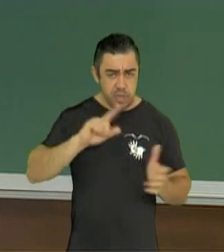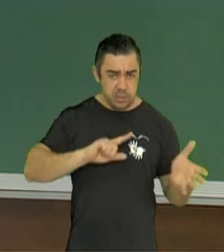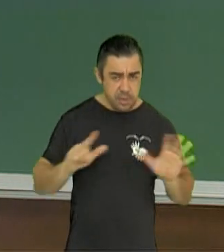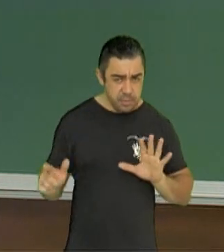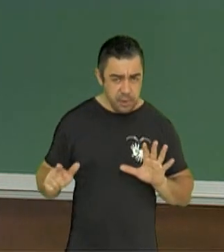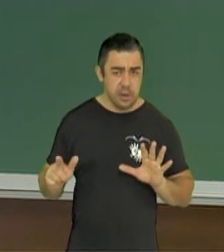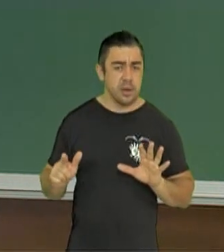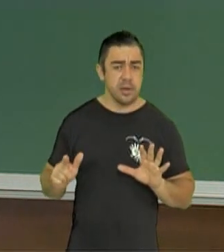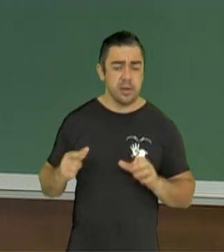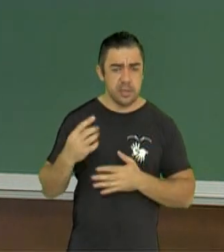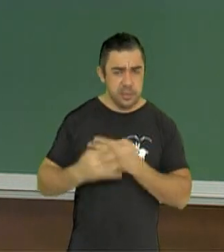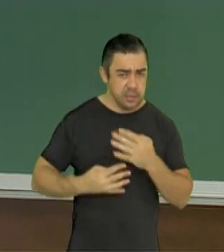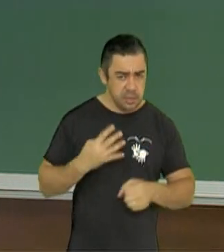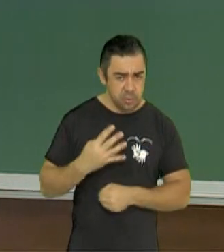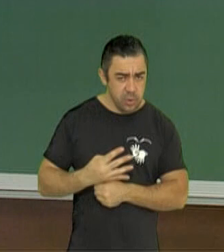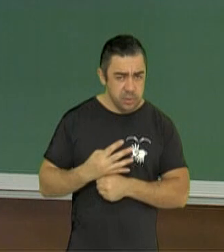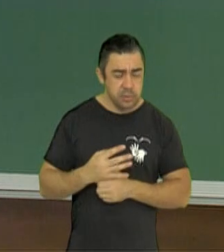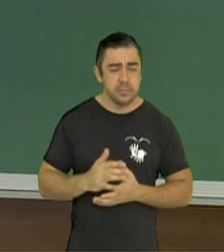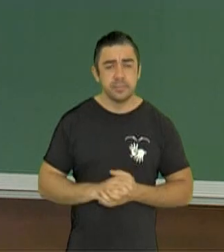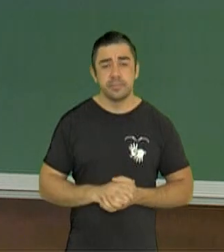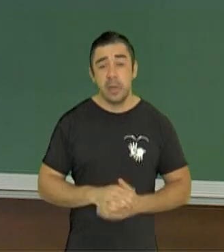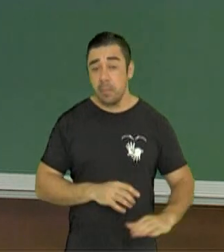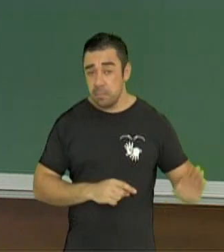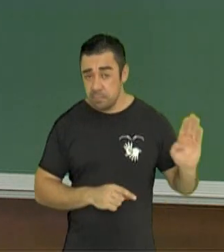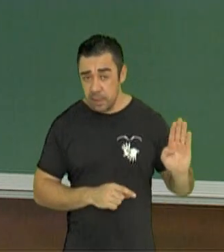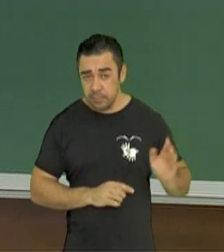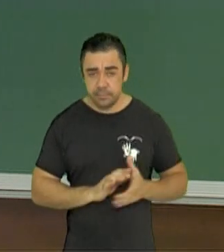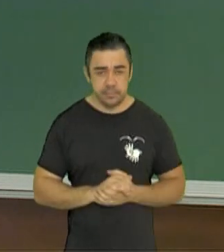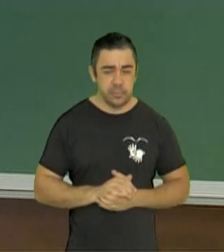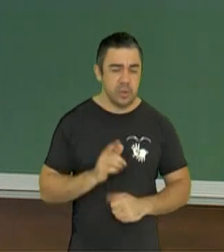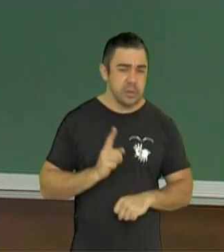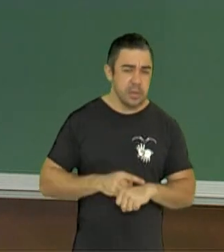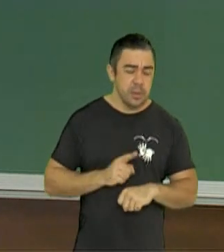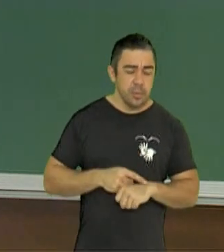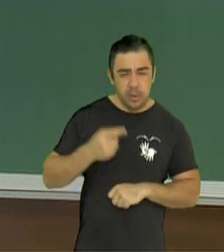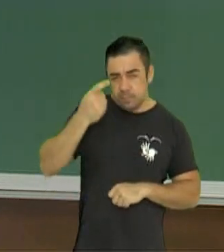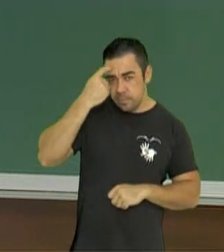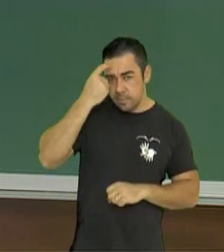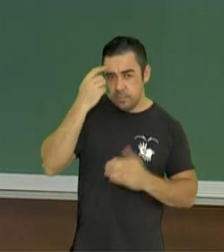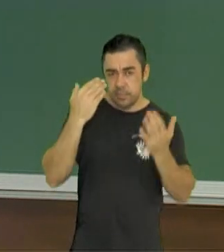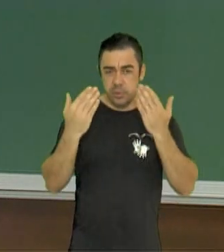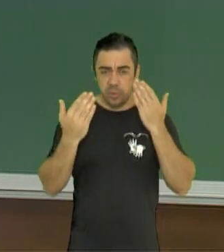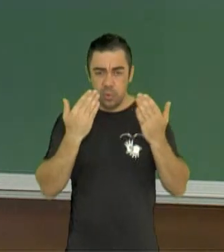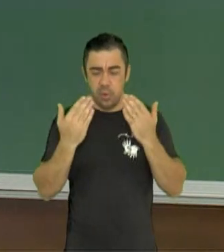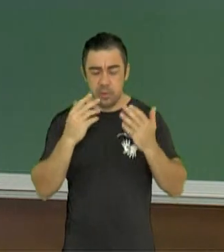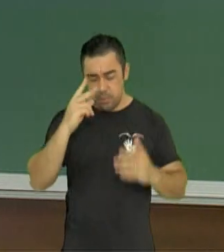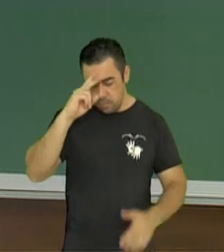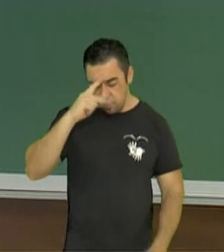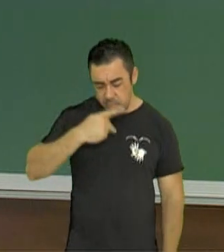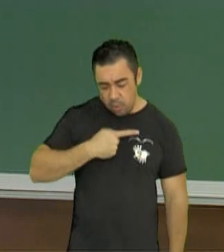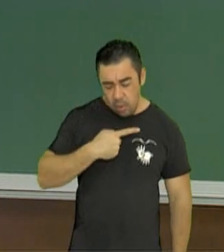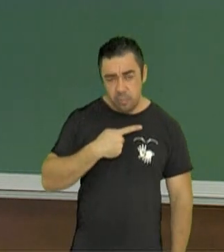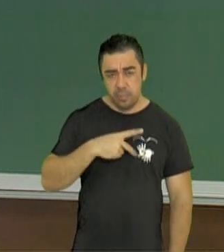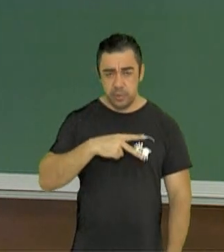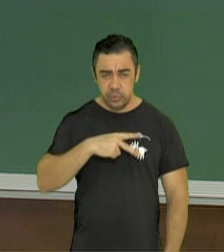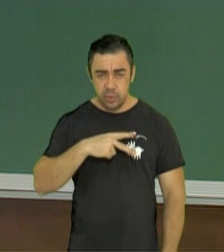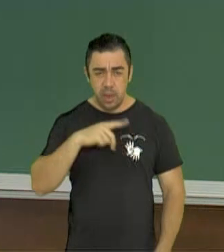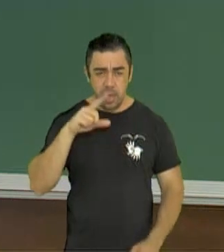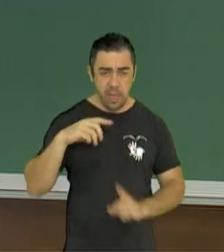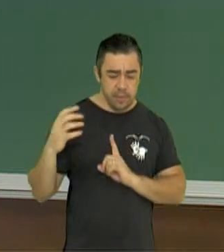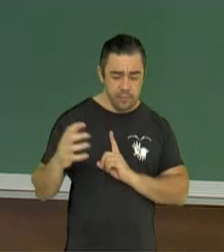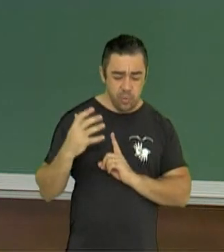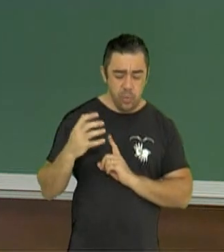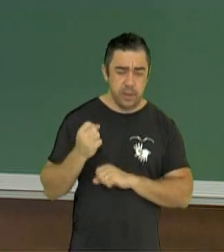semanas, estações de ano. Letra B. O tempo ele é psicológico, é um tempo individual, existe uma influência